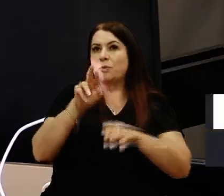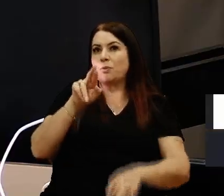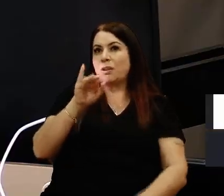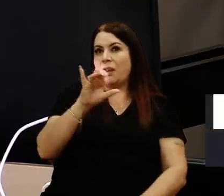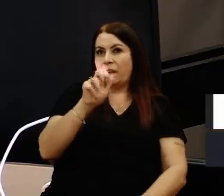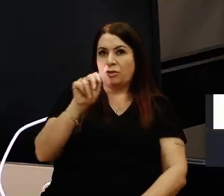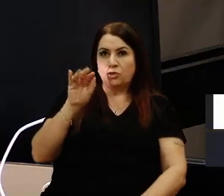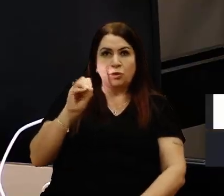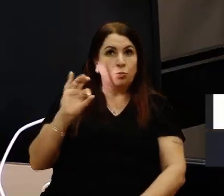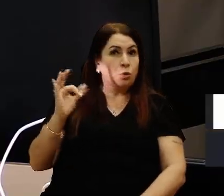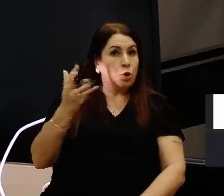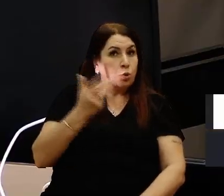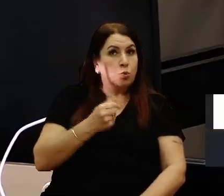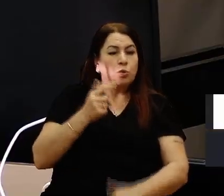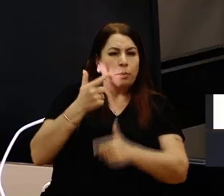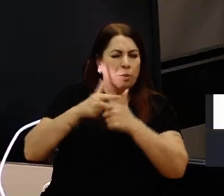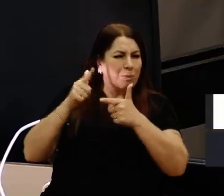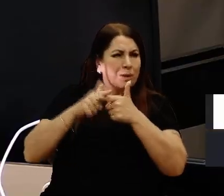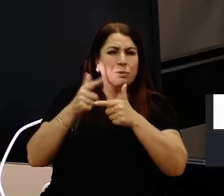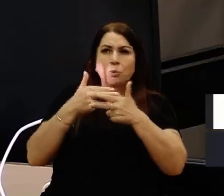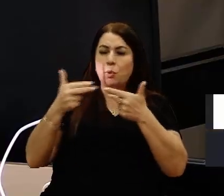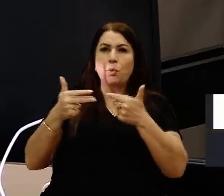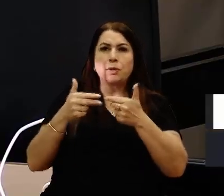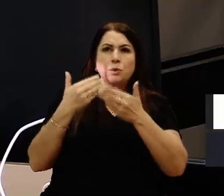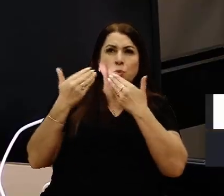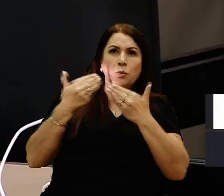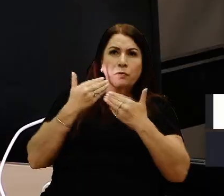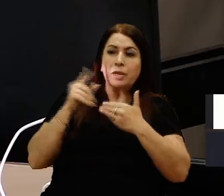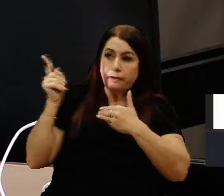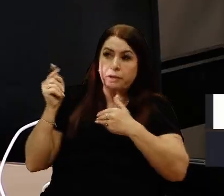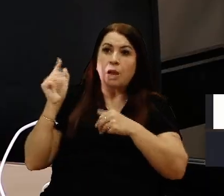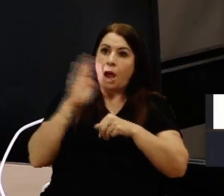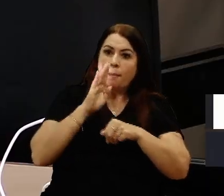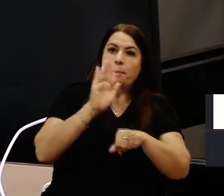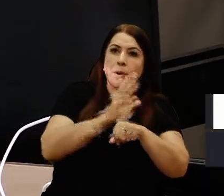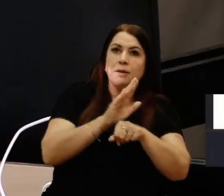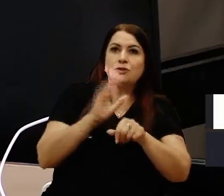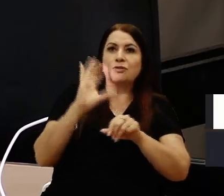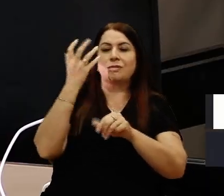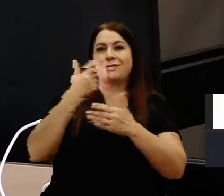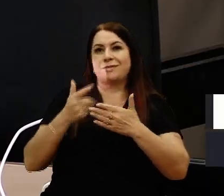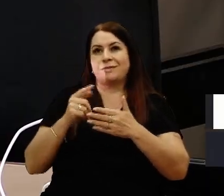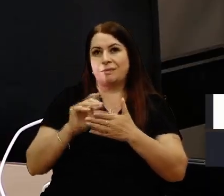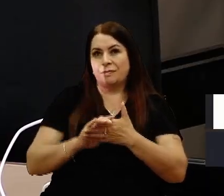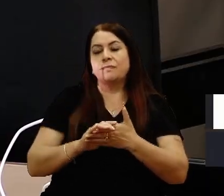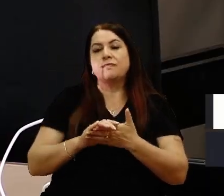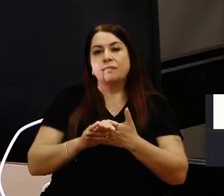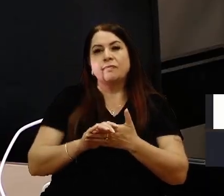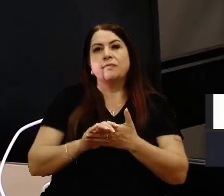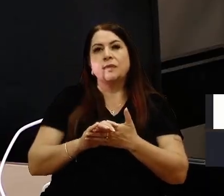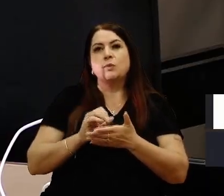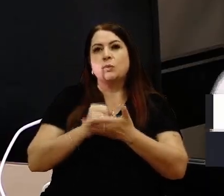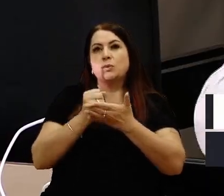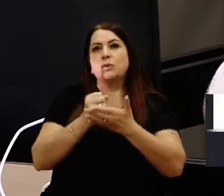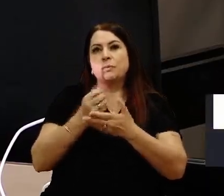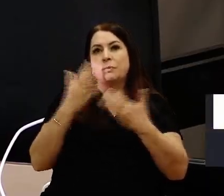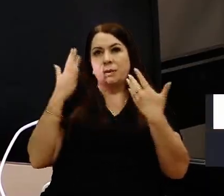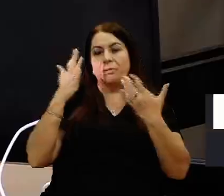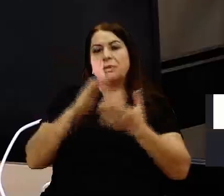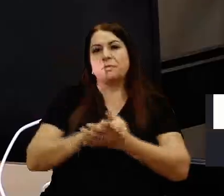porque tudo que a gente tinha de problema ou qualquer coisa, dúvida, ele vinha muito rápido para tentar resolver e buscar uma solução. Então, vocês foram muito bem, parabéns